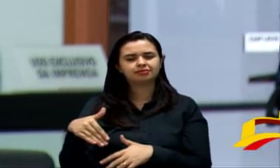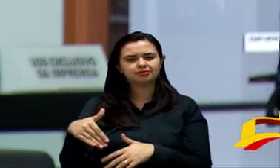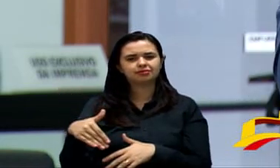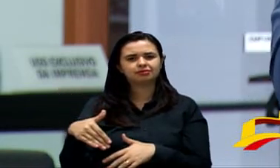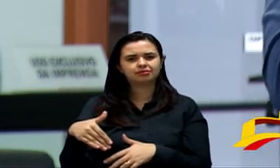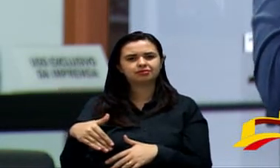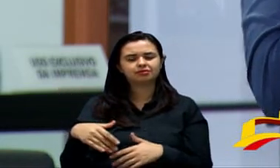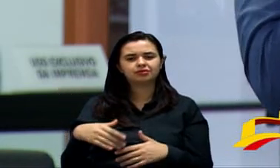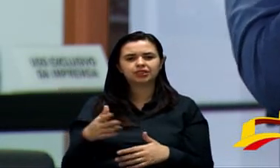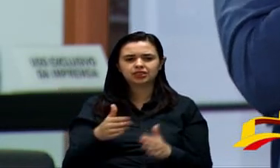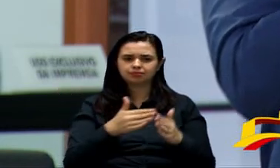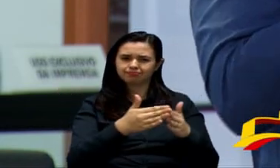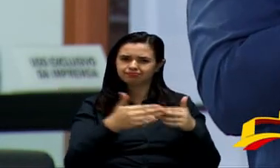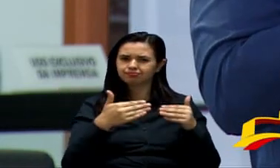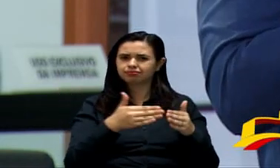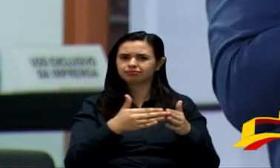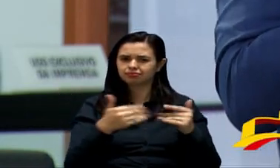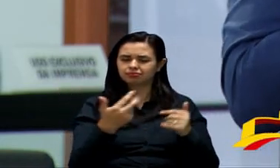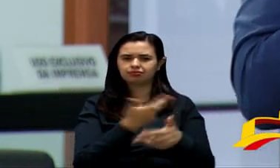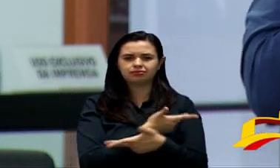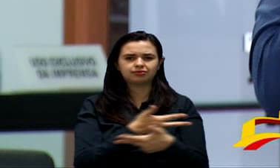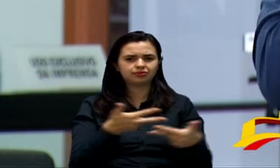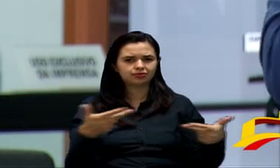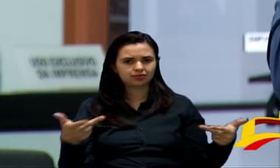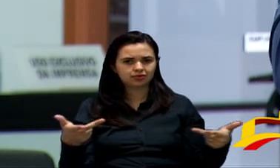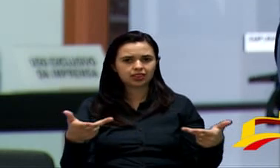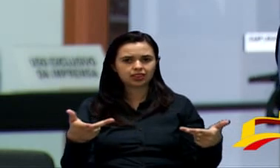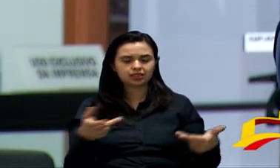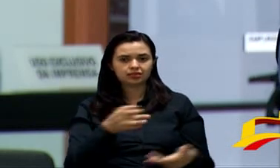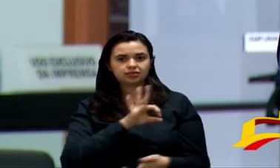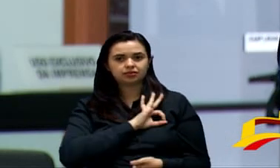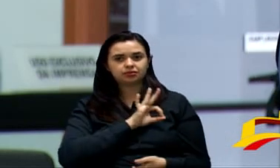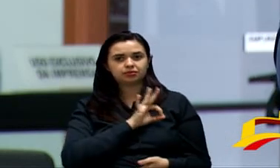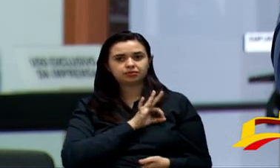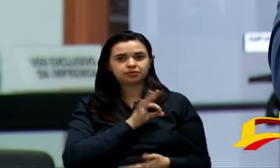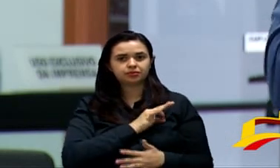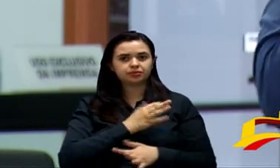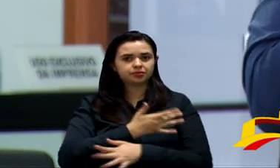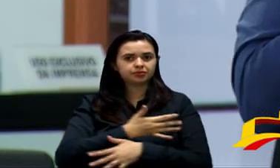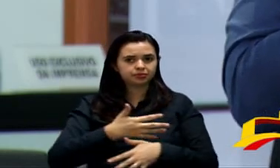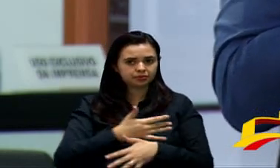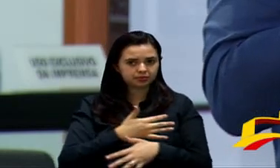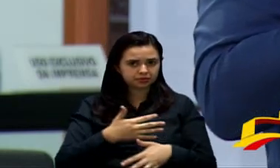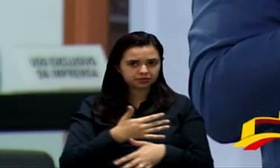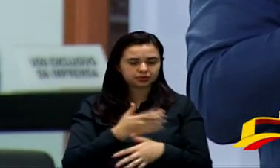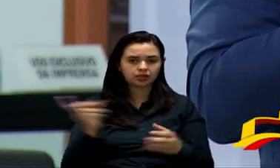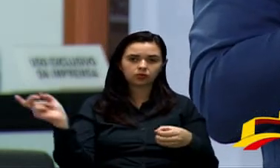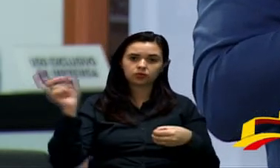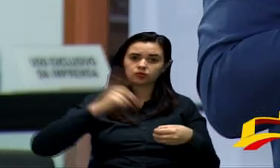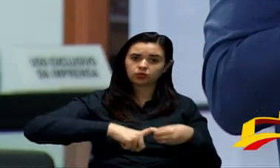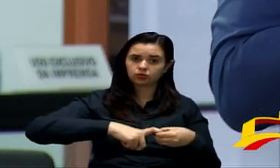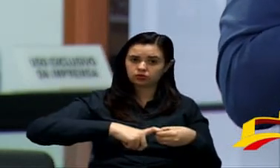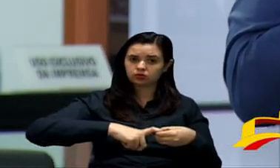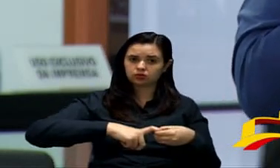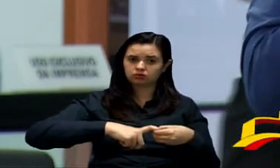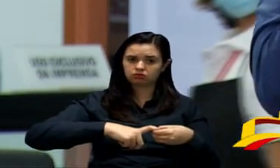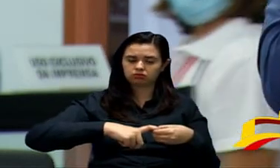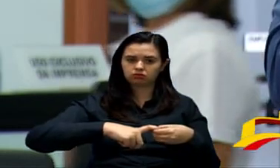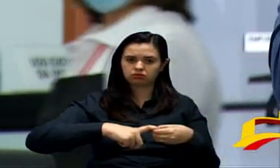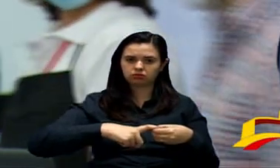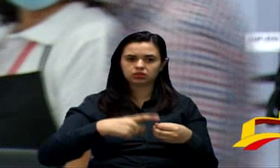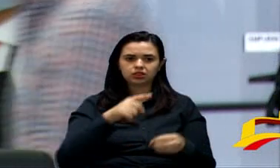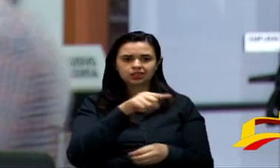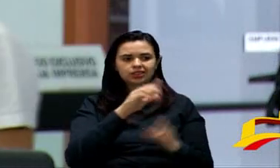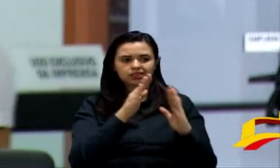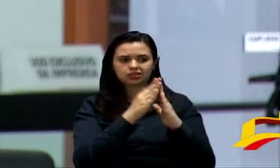e fizemos vários pedidos para a Guarda Municipal voltar em frente das escolas? Importantíssimo isso. Eu